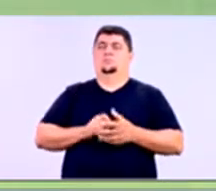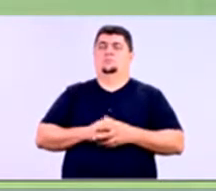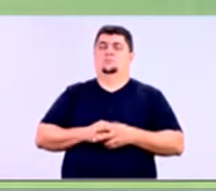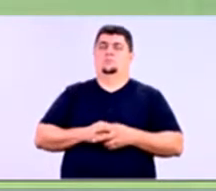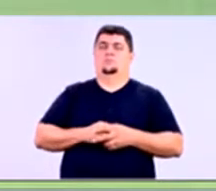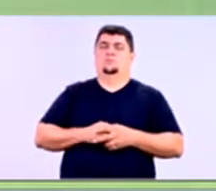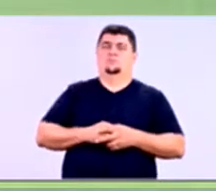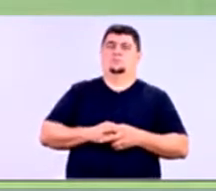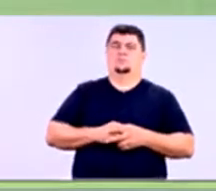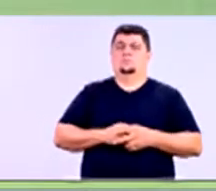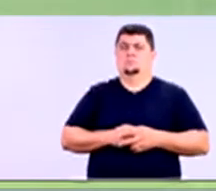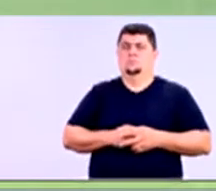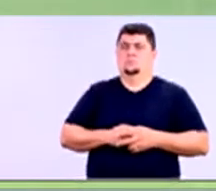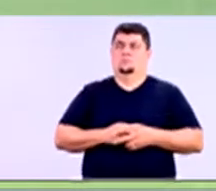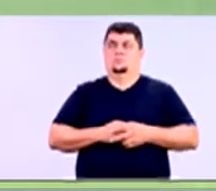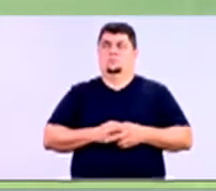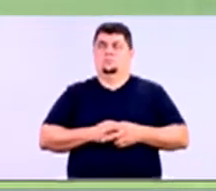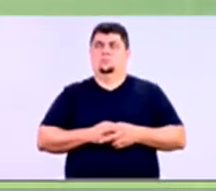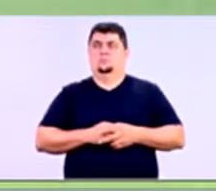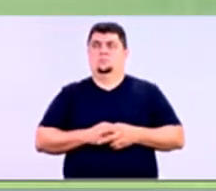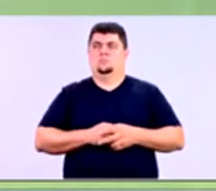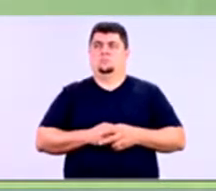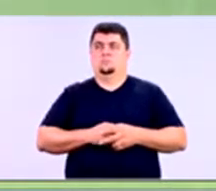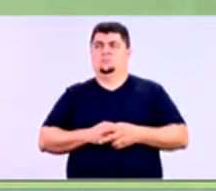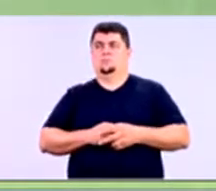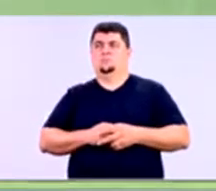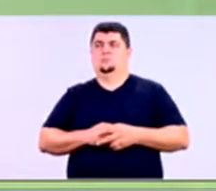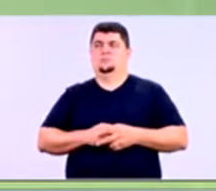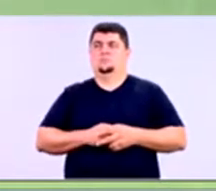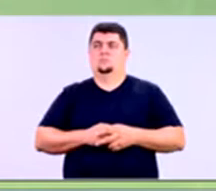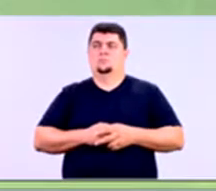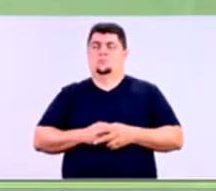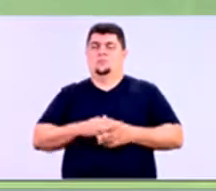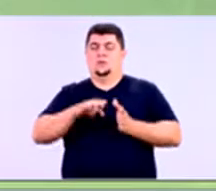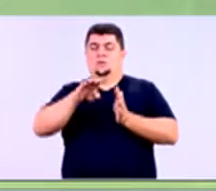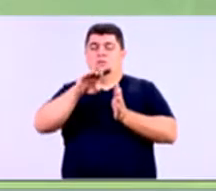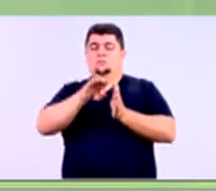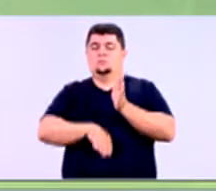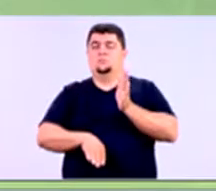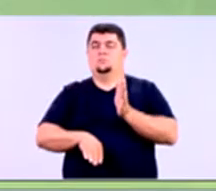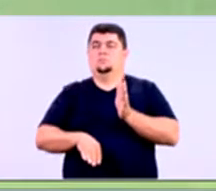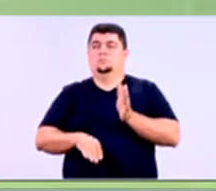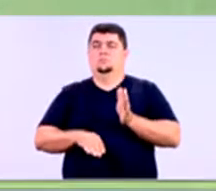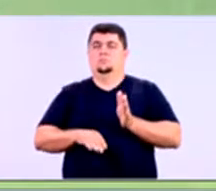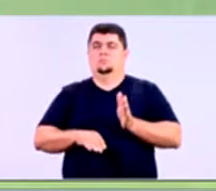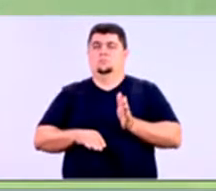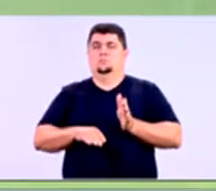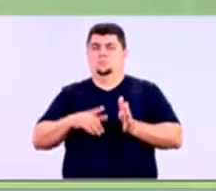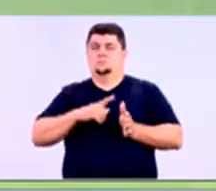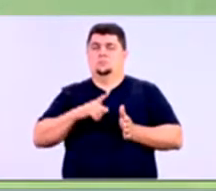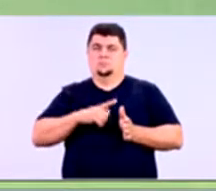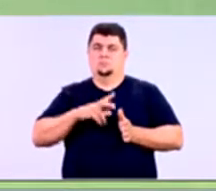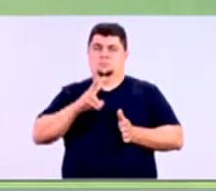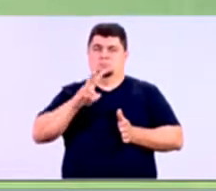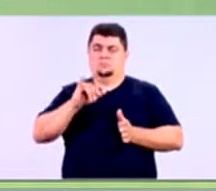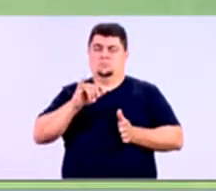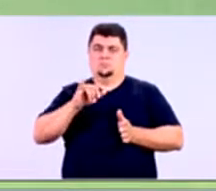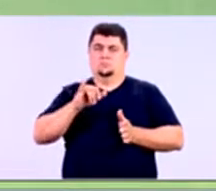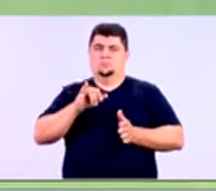Fazendo a multiplicação, eu vou ter que o desconto que será